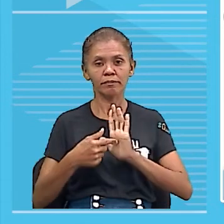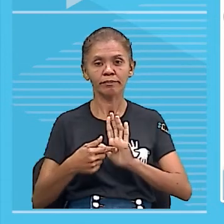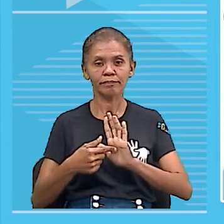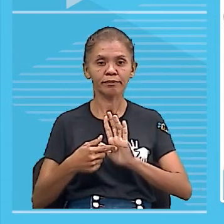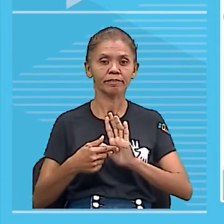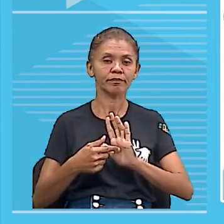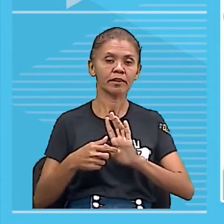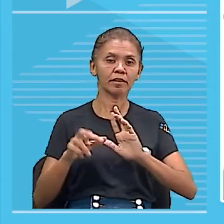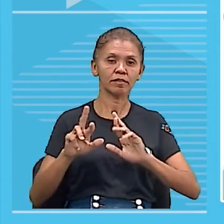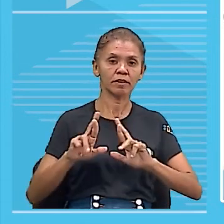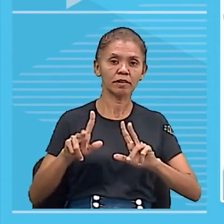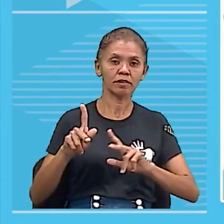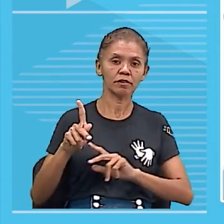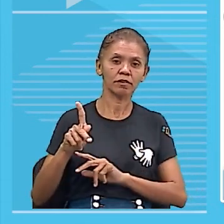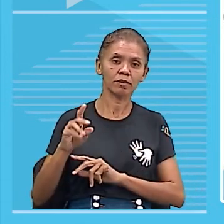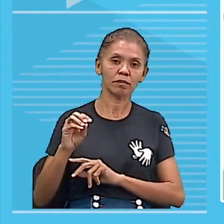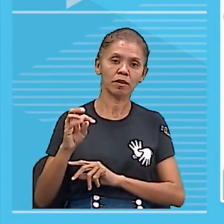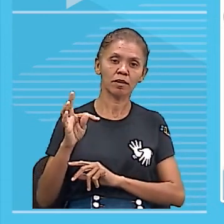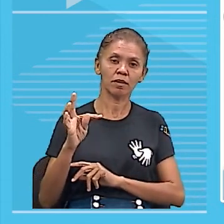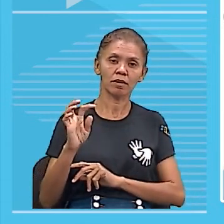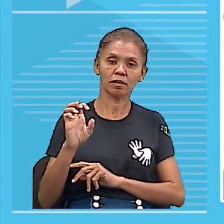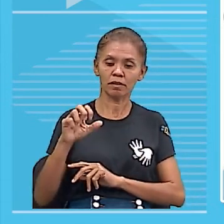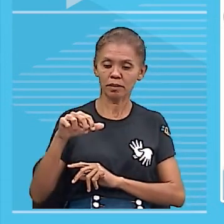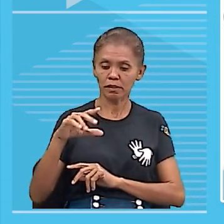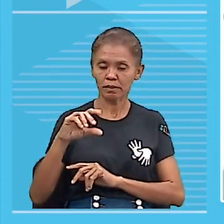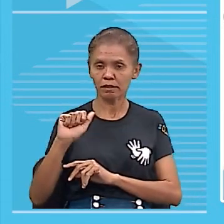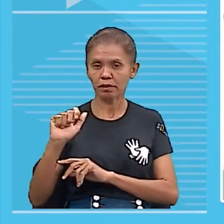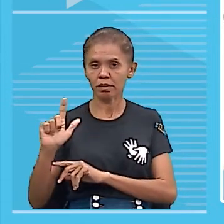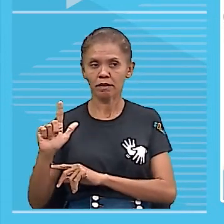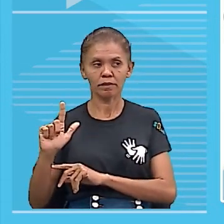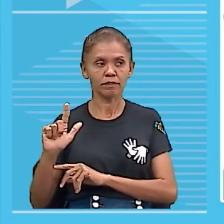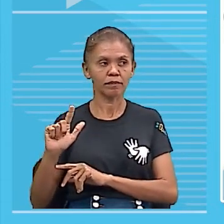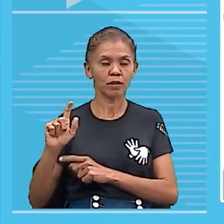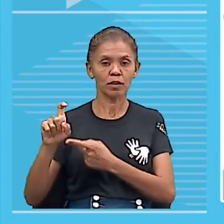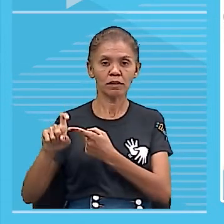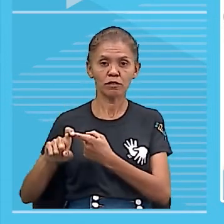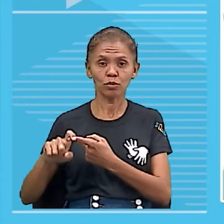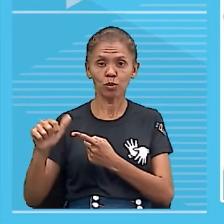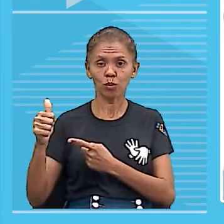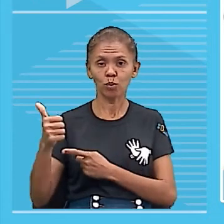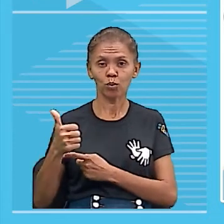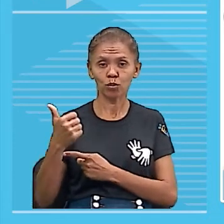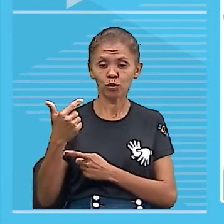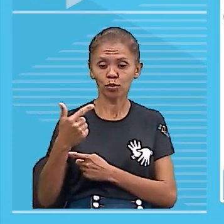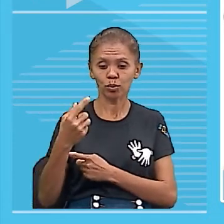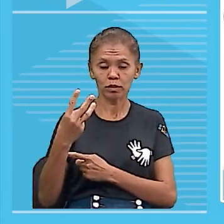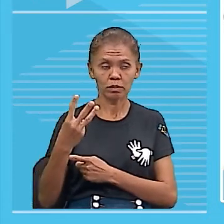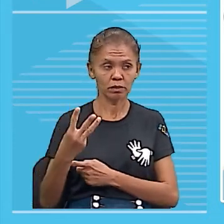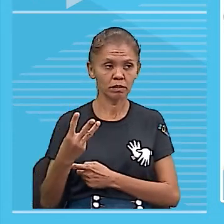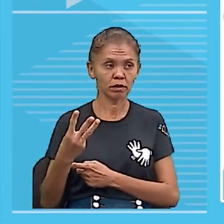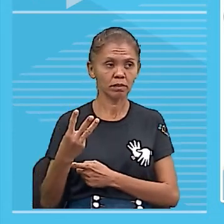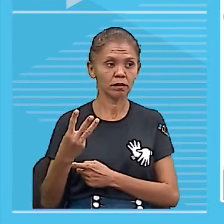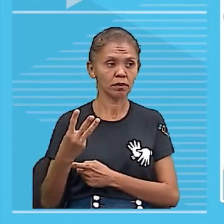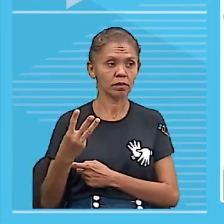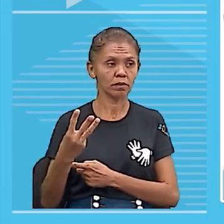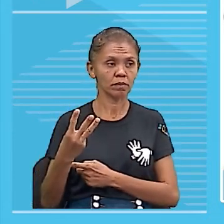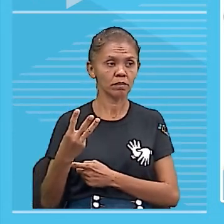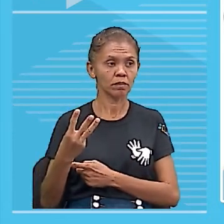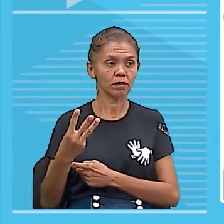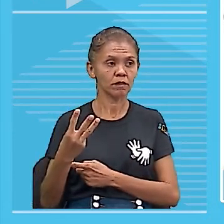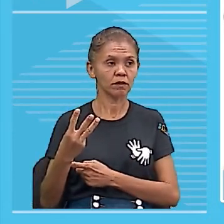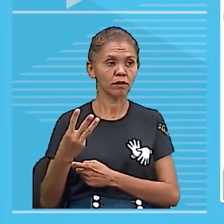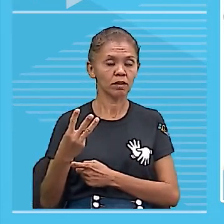que o resto estou um o resistor dois o resistor três estão